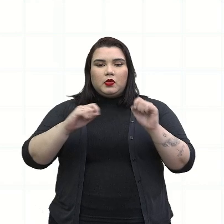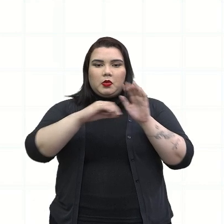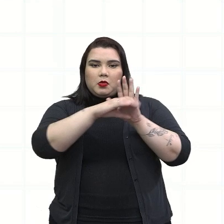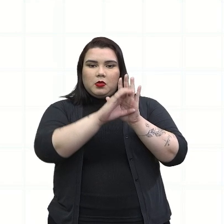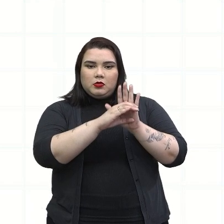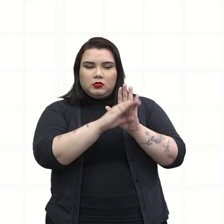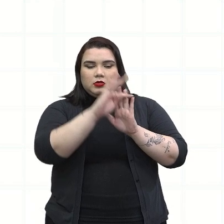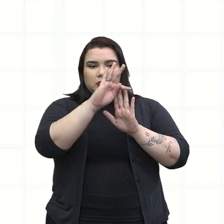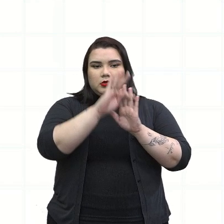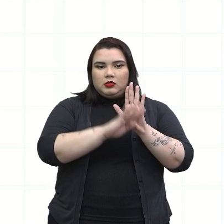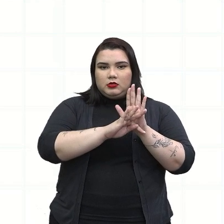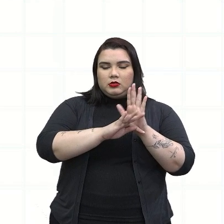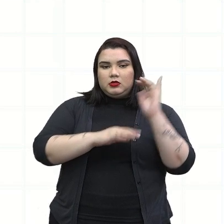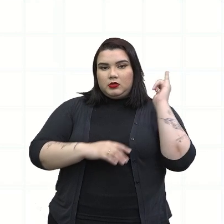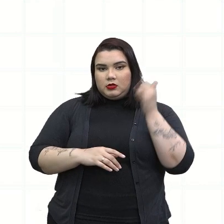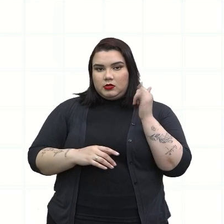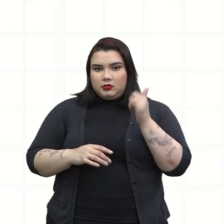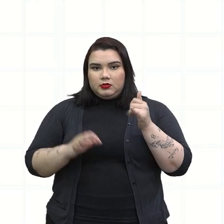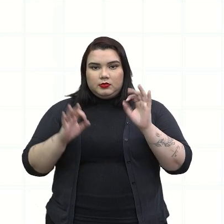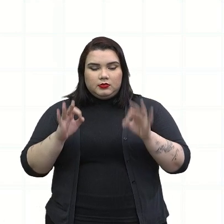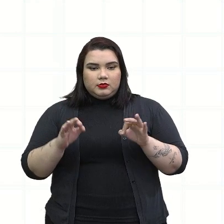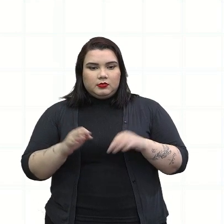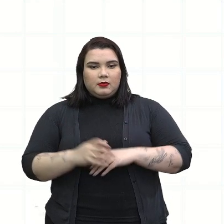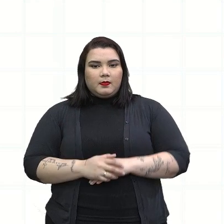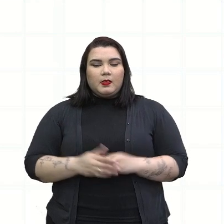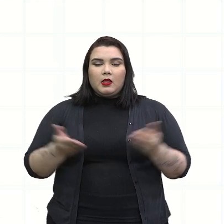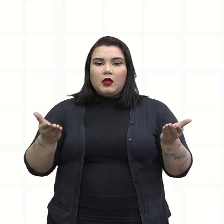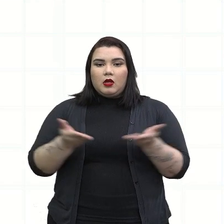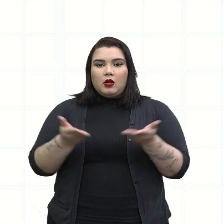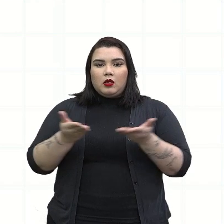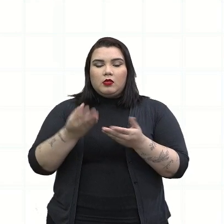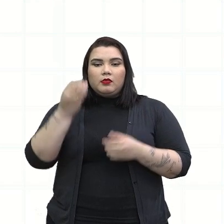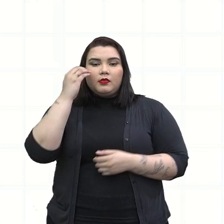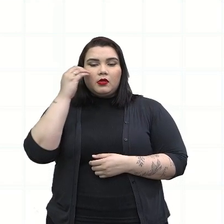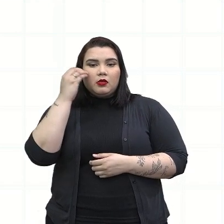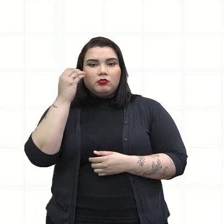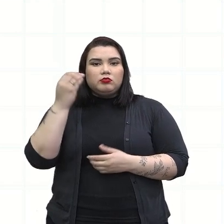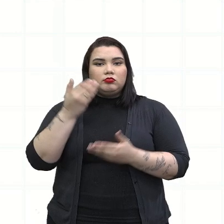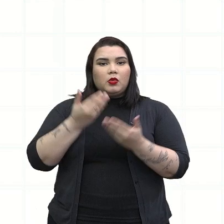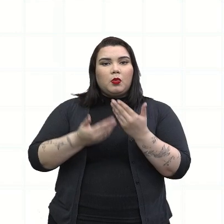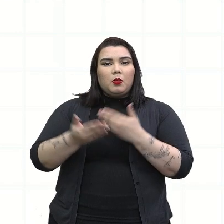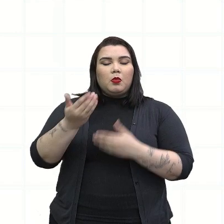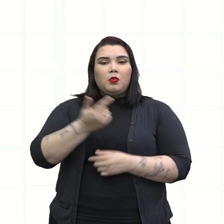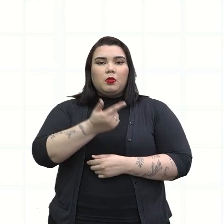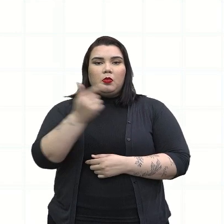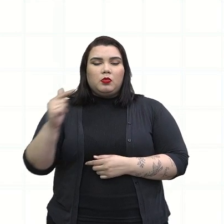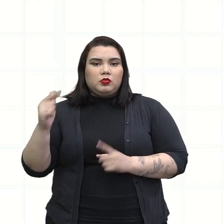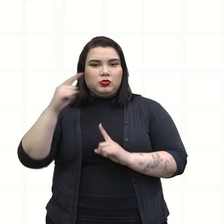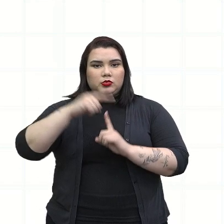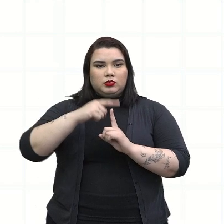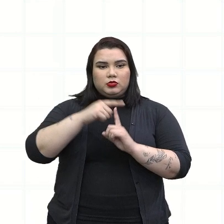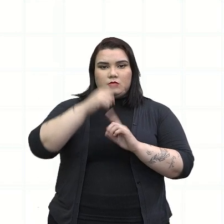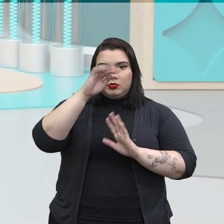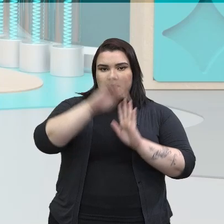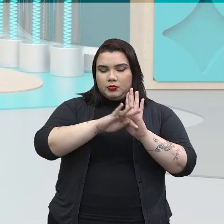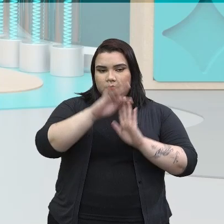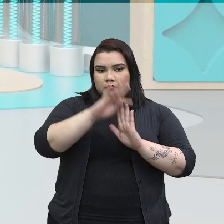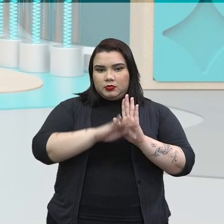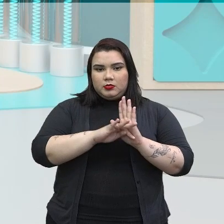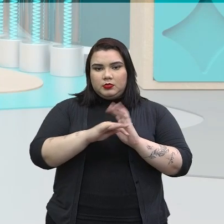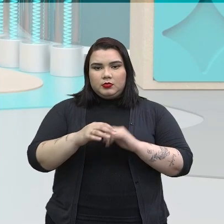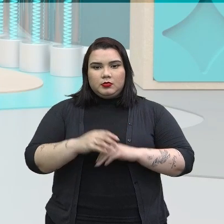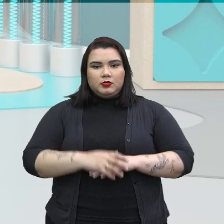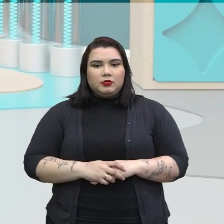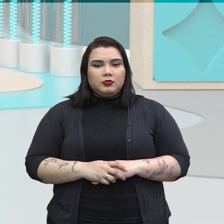de texto narrativo, e agora nós vamos continuar falando sobre tipos de texto.